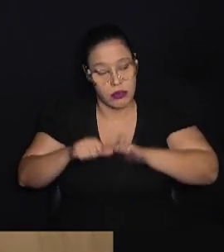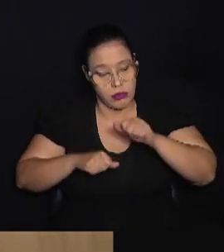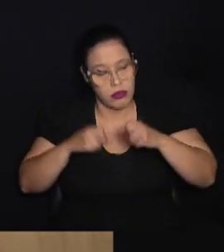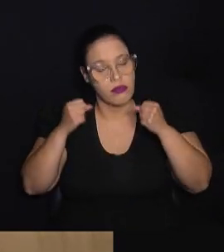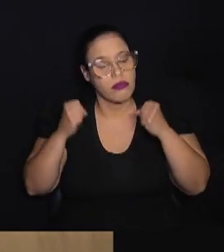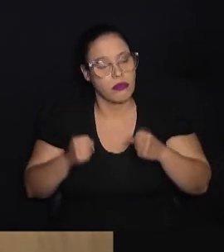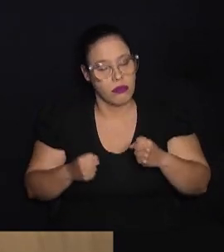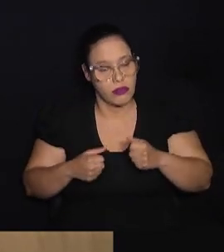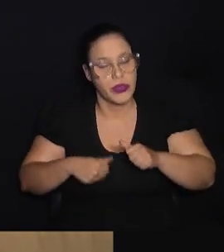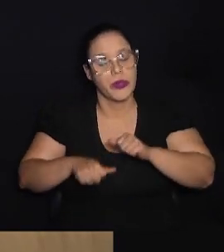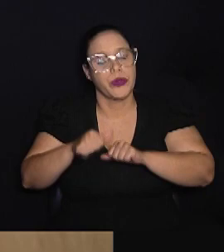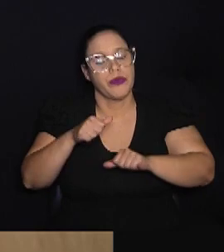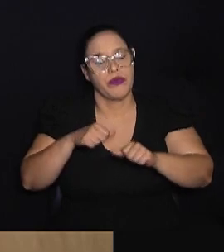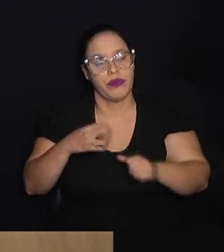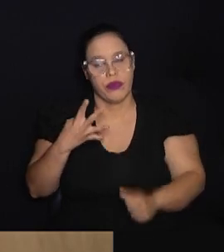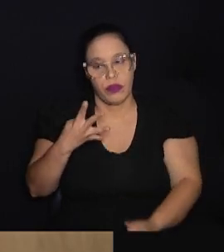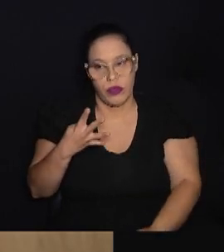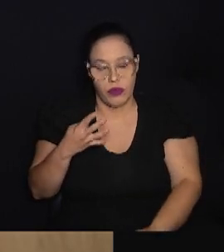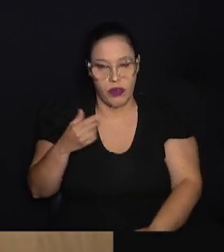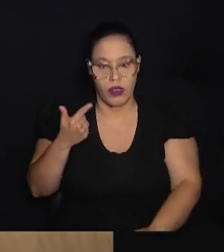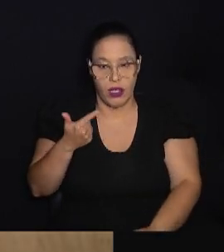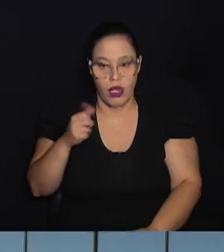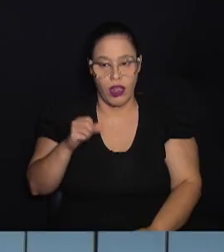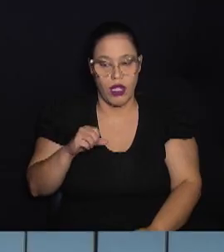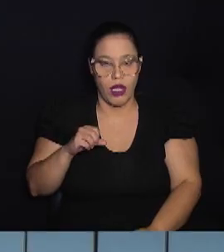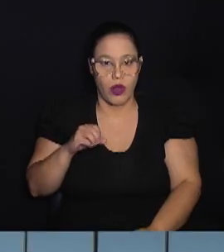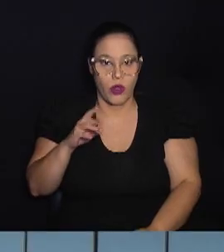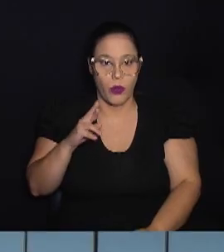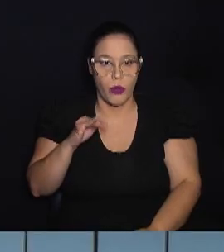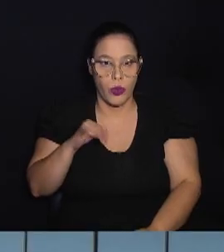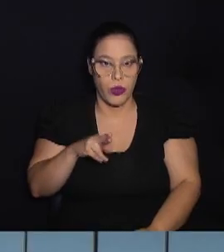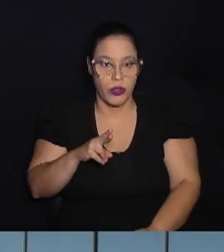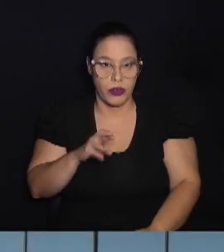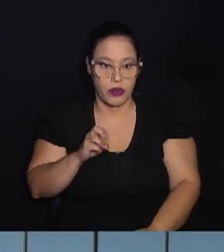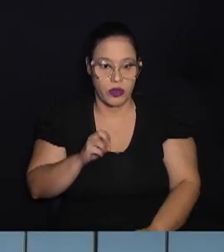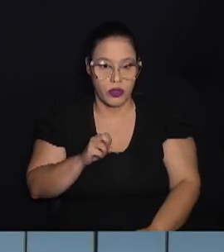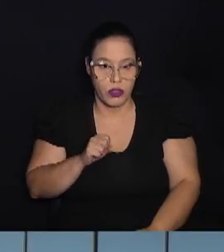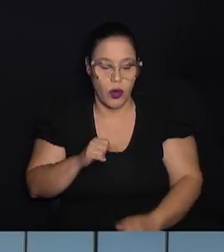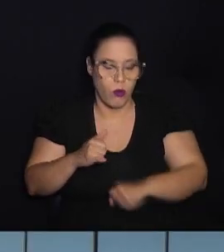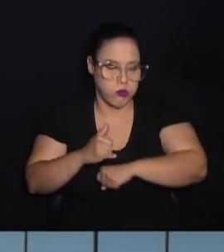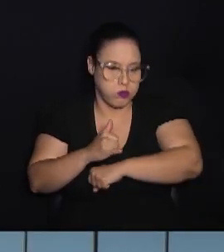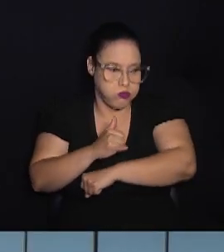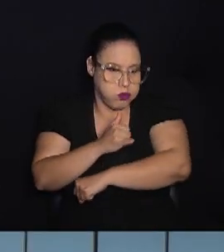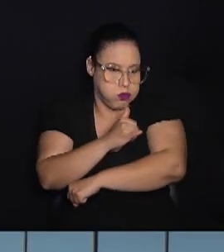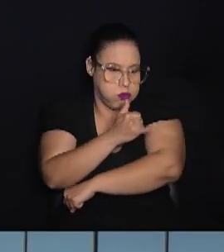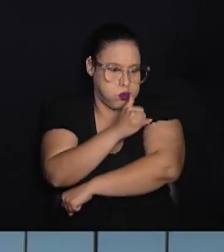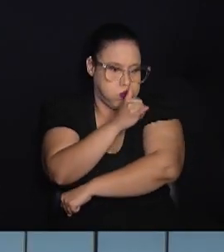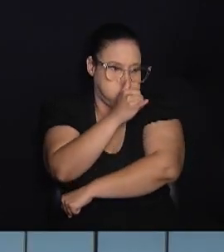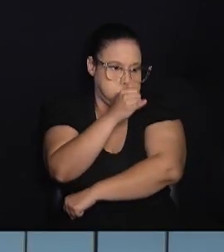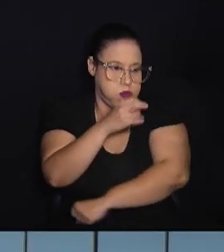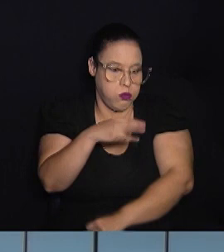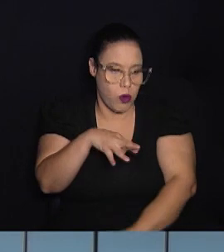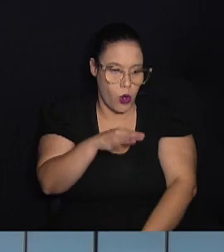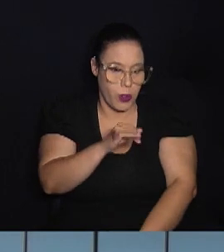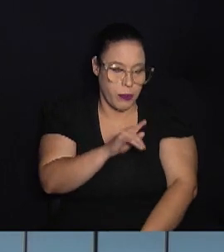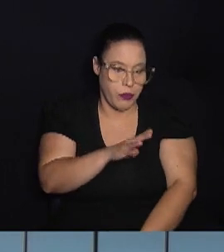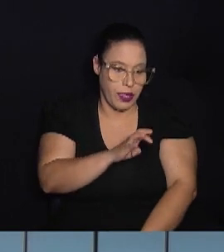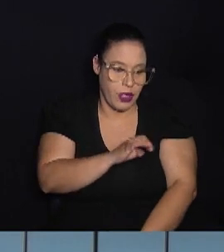consegue reverter 4 em cada 10 tumores. E aquelas pessoas com obesidade mórbida, aí essa doença